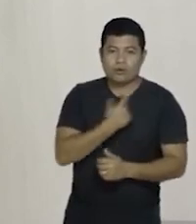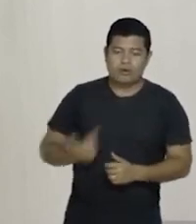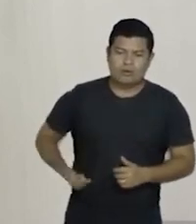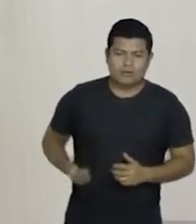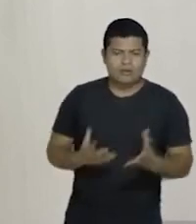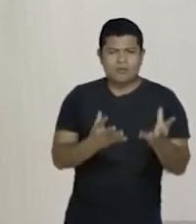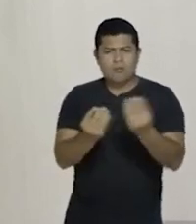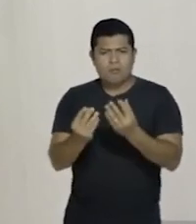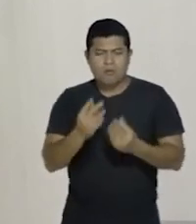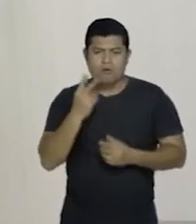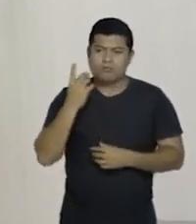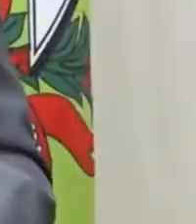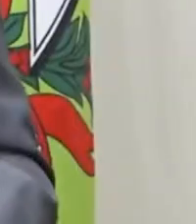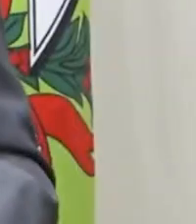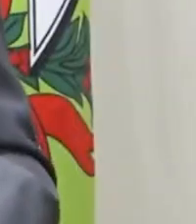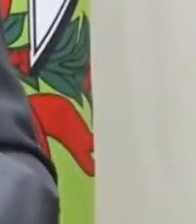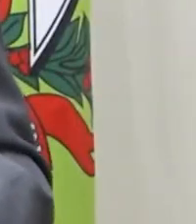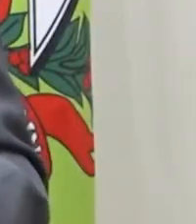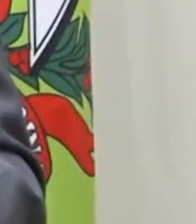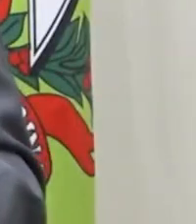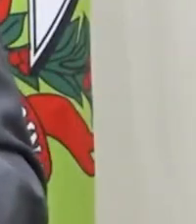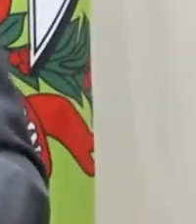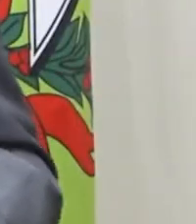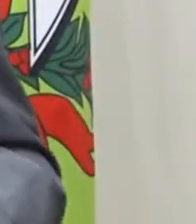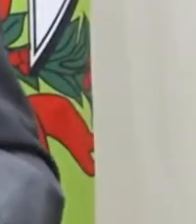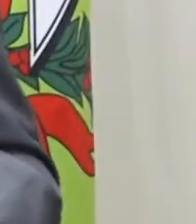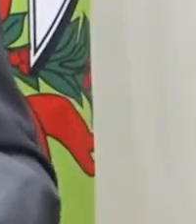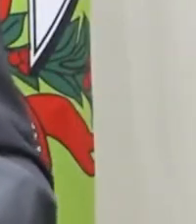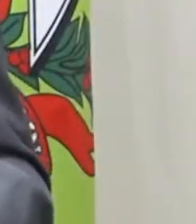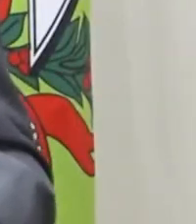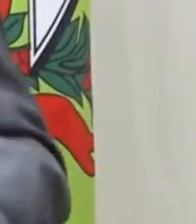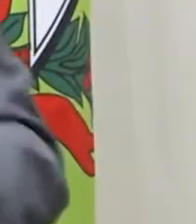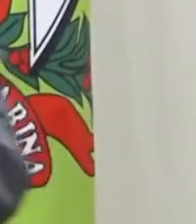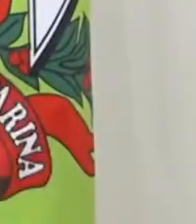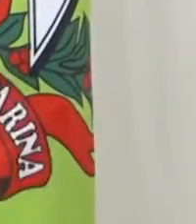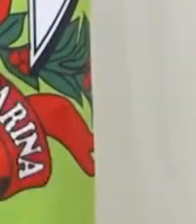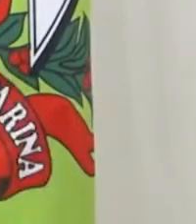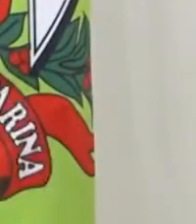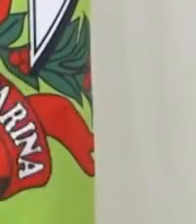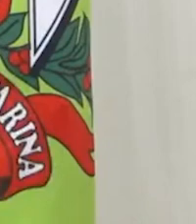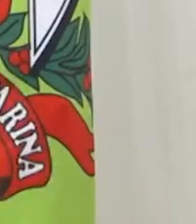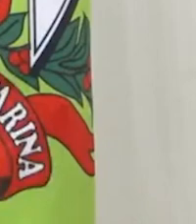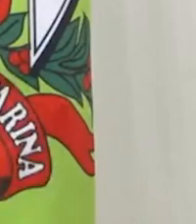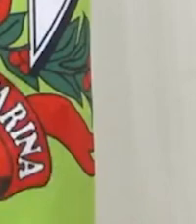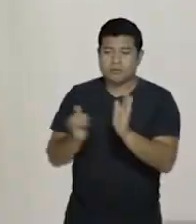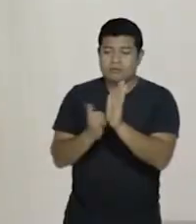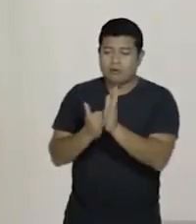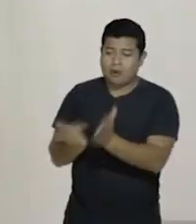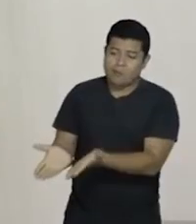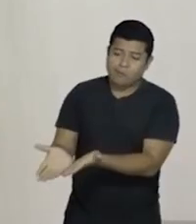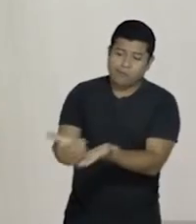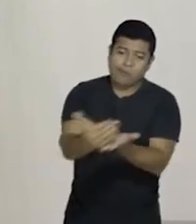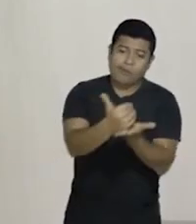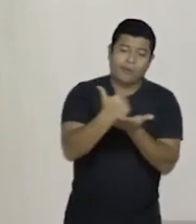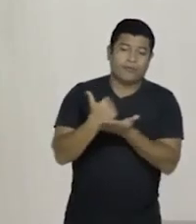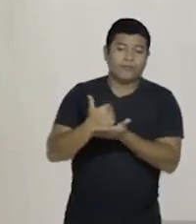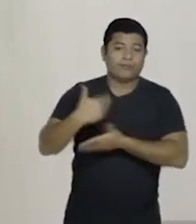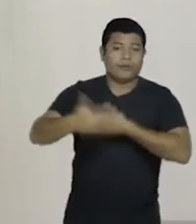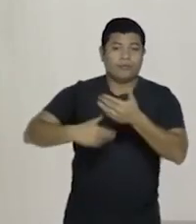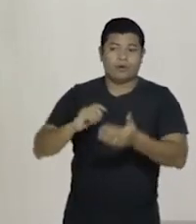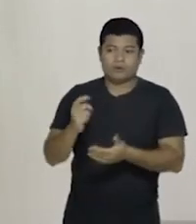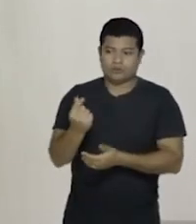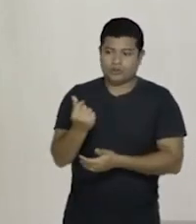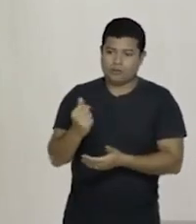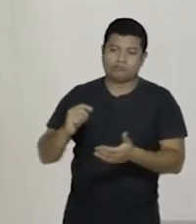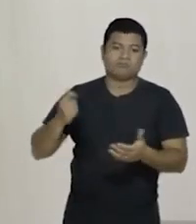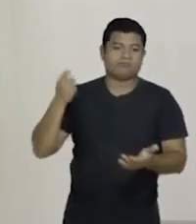Oscar gutes falou em plenário sobre a visita do governador Jorginho Melo ao Alto Vale do Itajaí na nossa região né